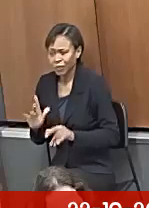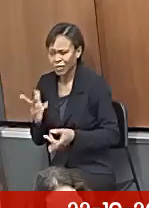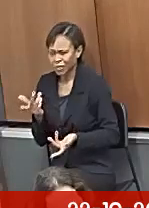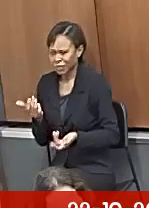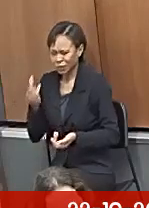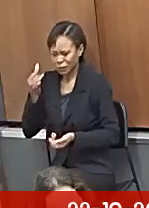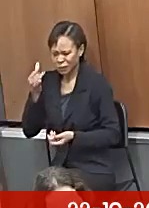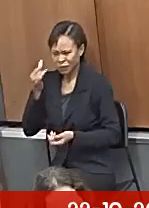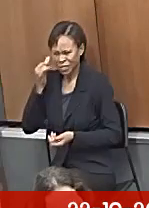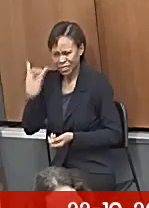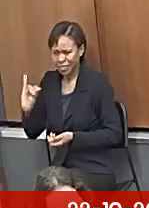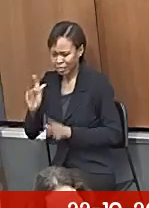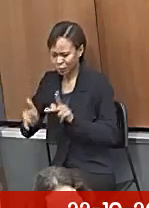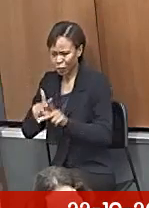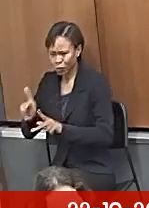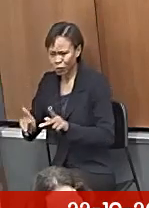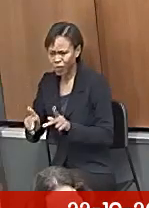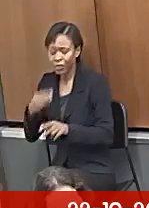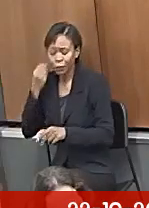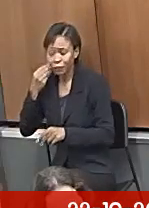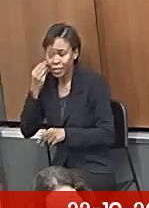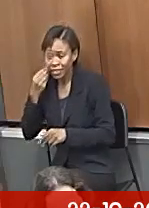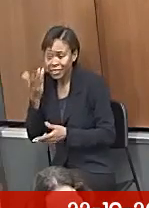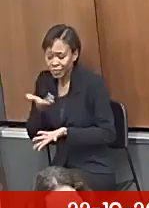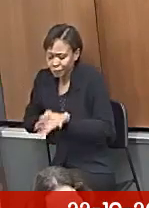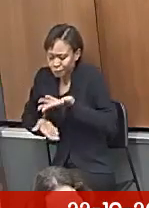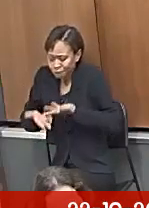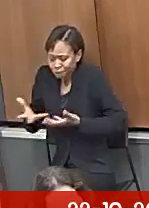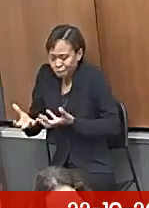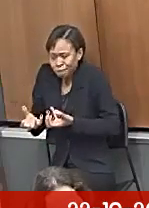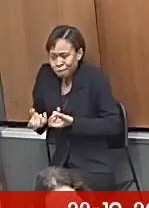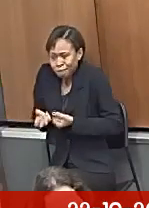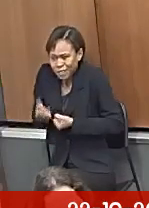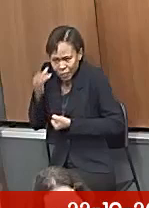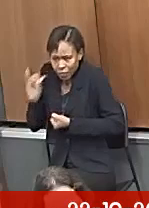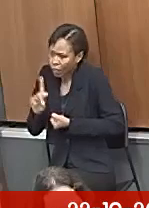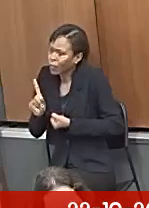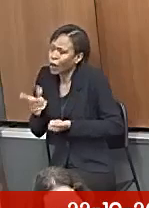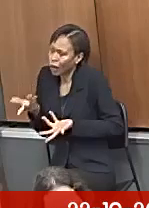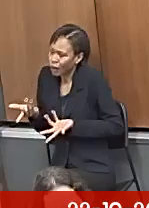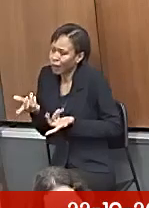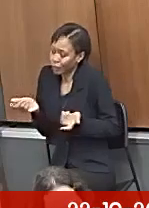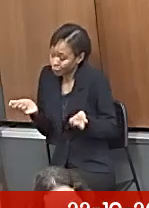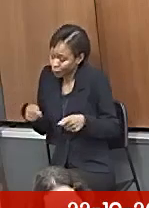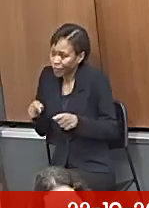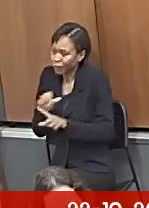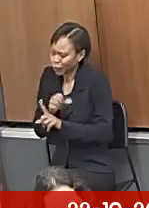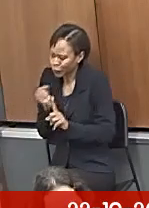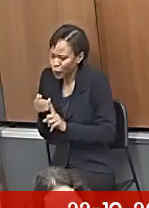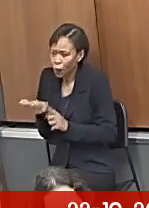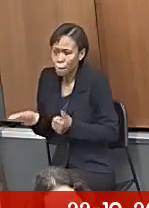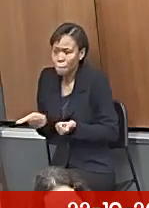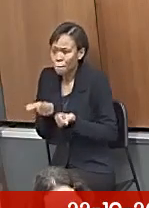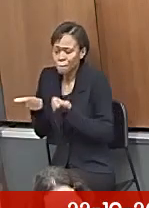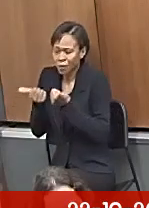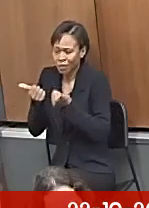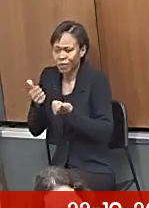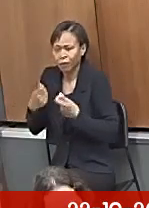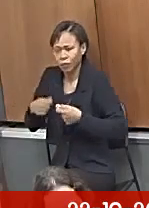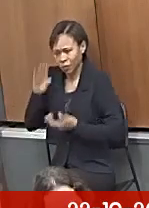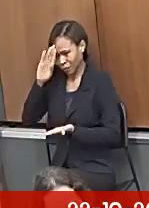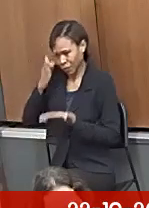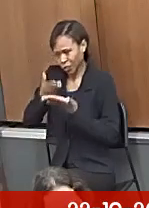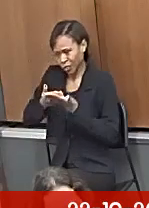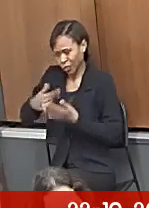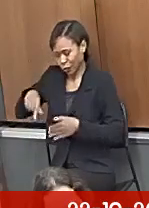sociedade inclusiva e acolhedora da experiência humana, porque isso é construir um lugar melhor para todos nós. Precisamos, de novo, acreditar em nós